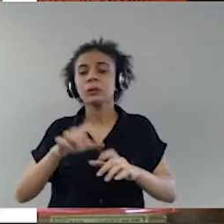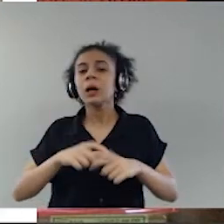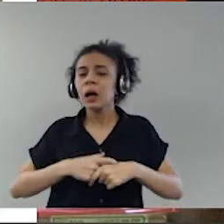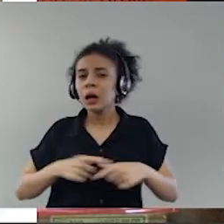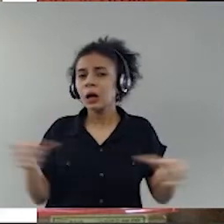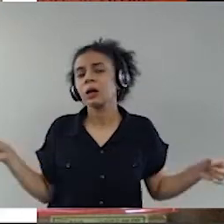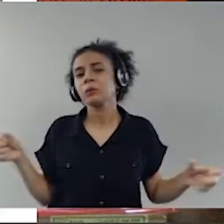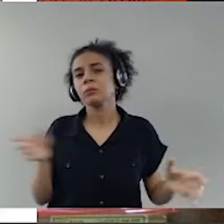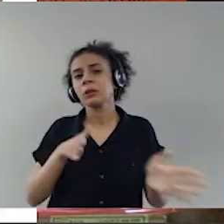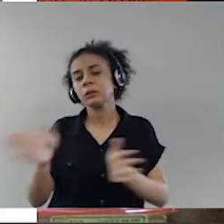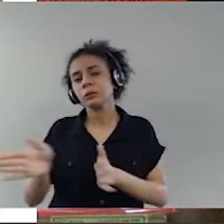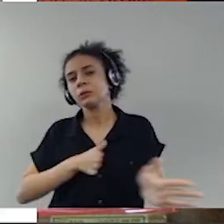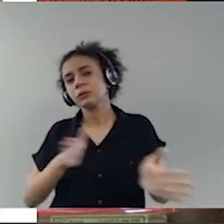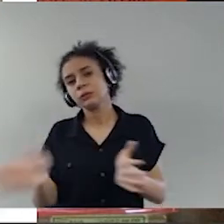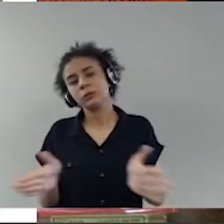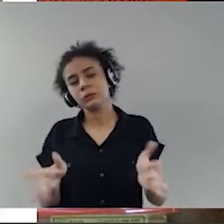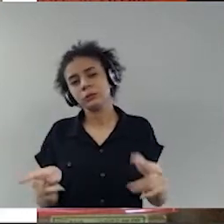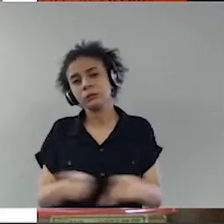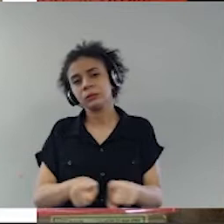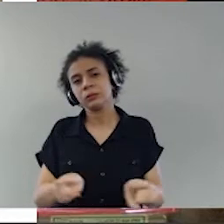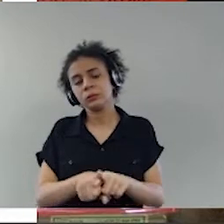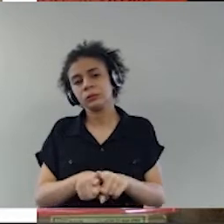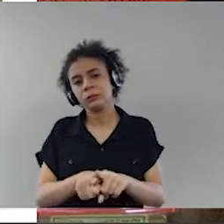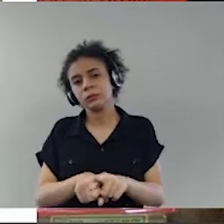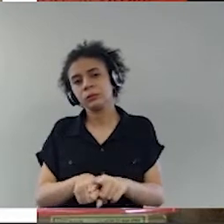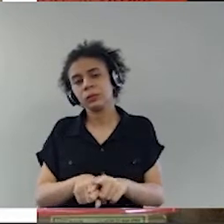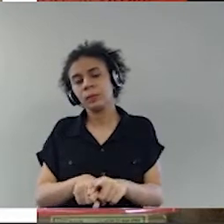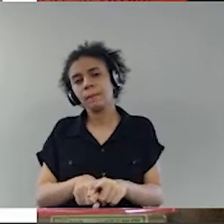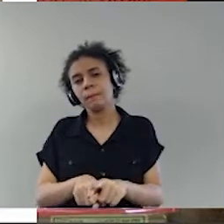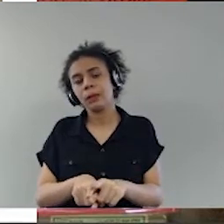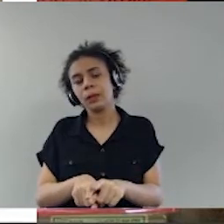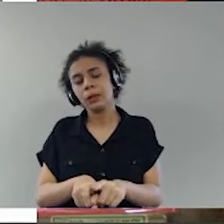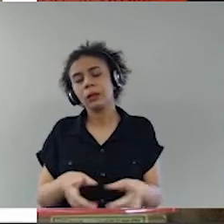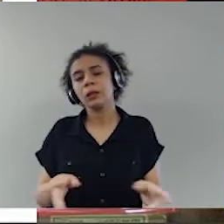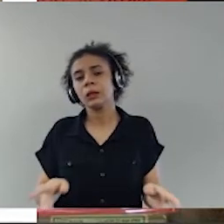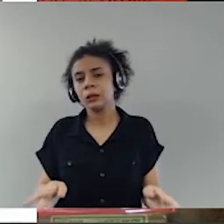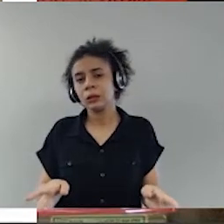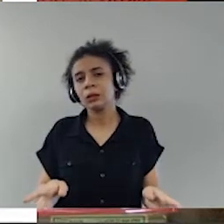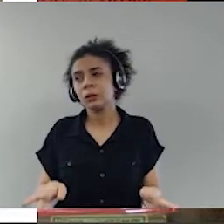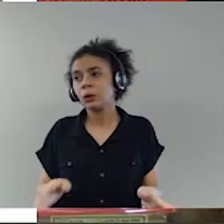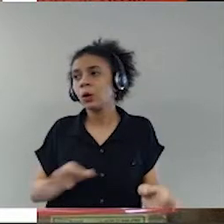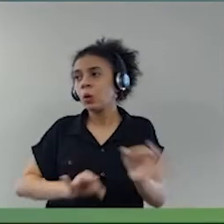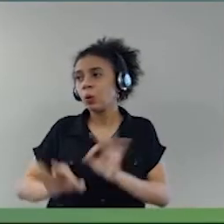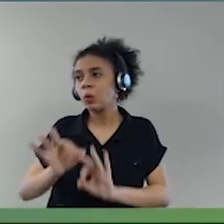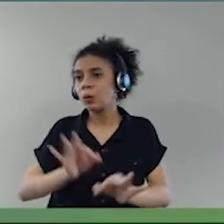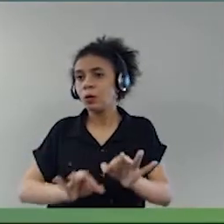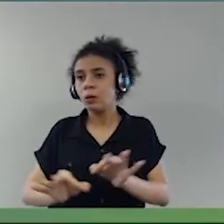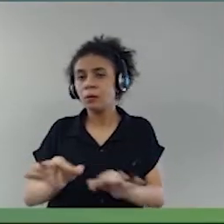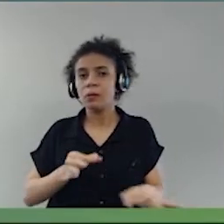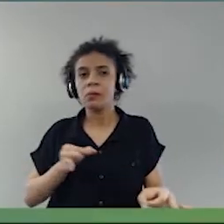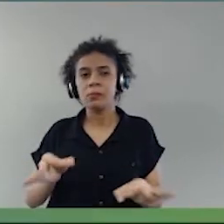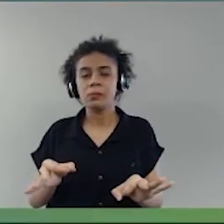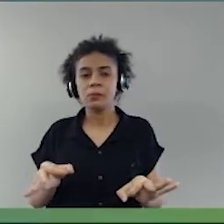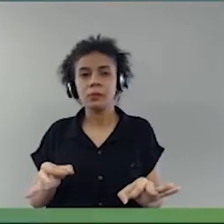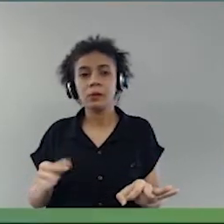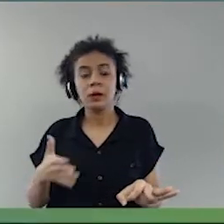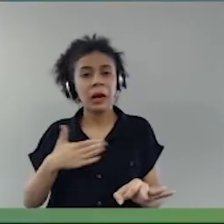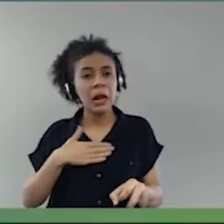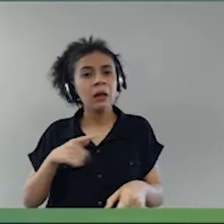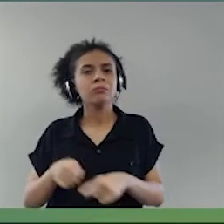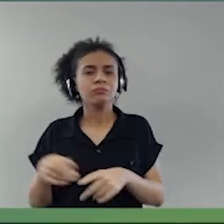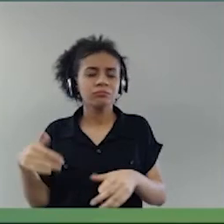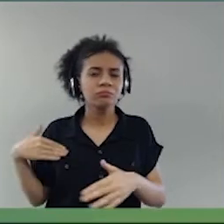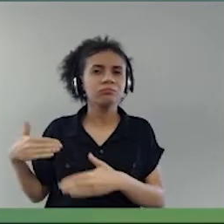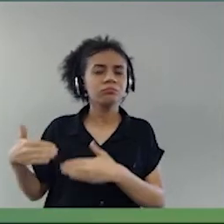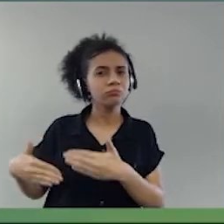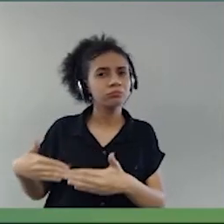amplas, acessíveis e também de forma organizada. Eu venho